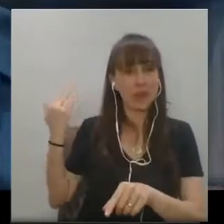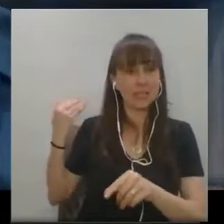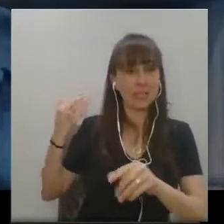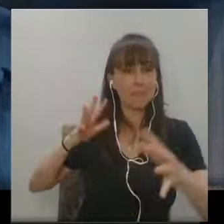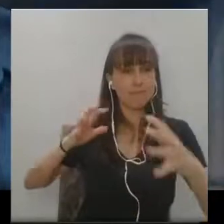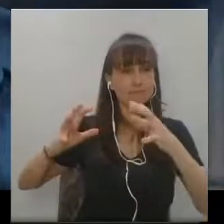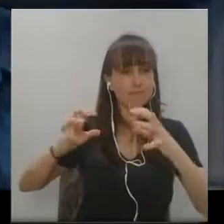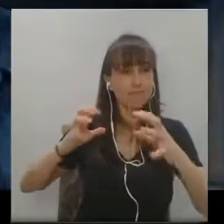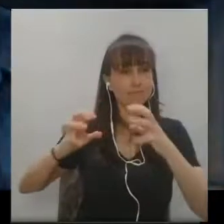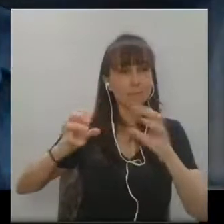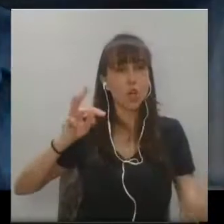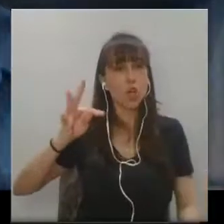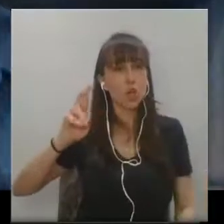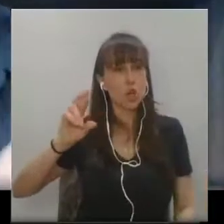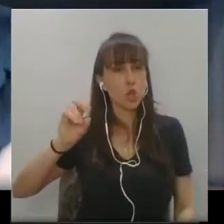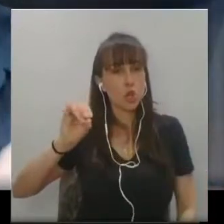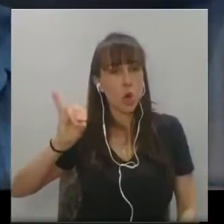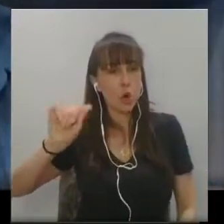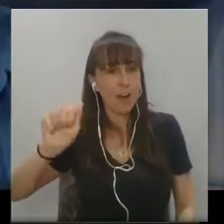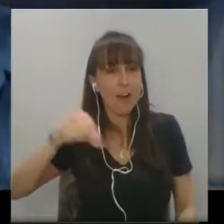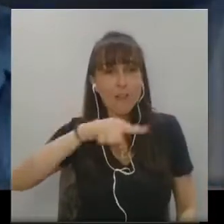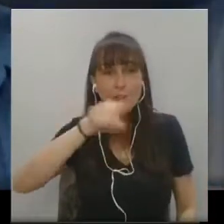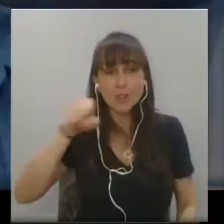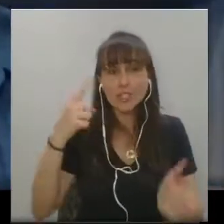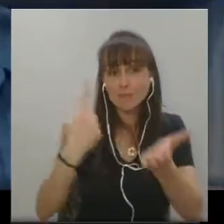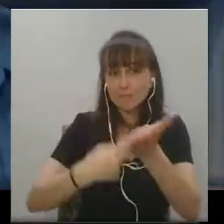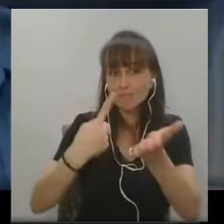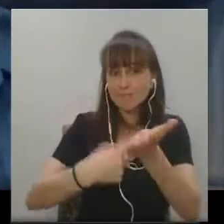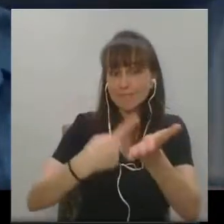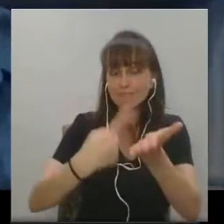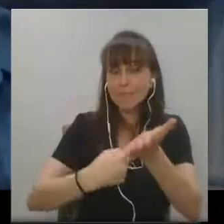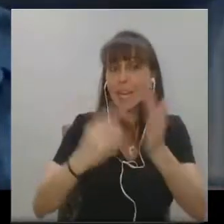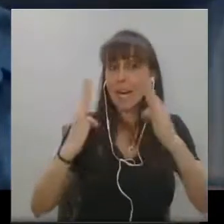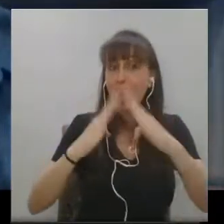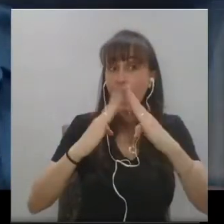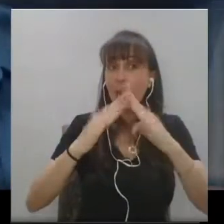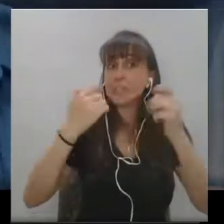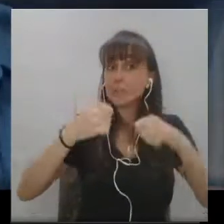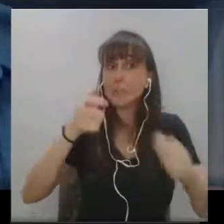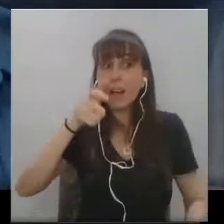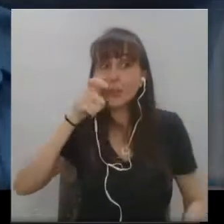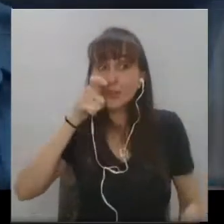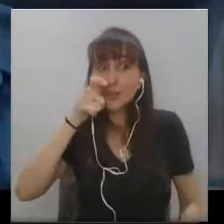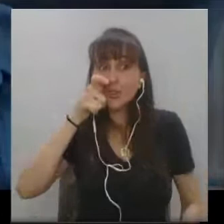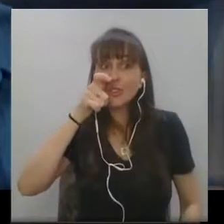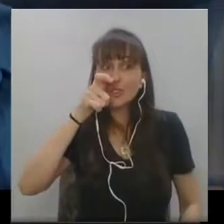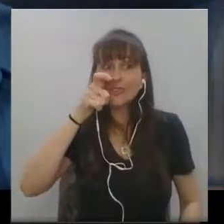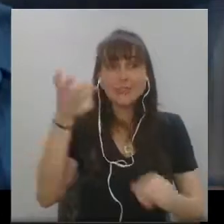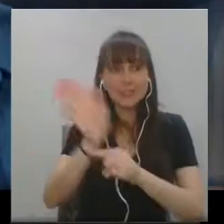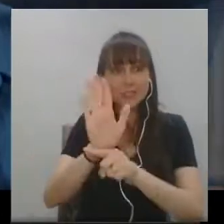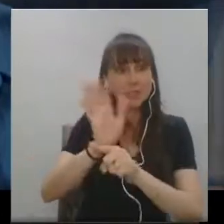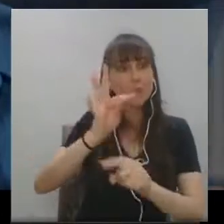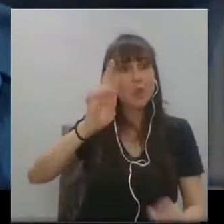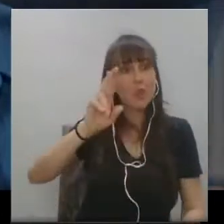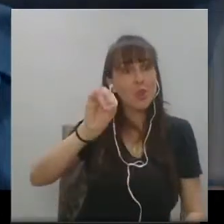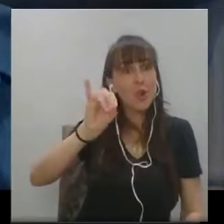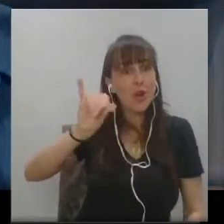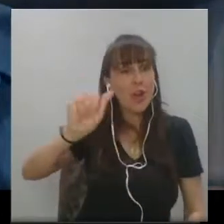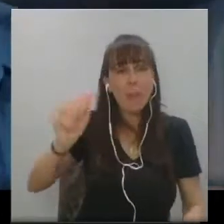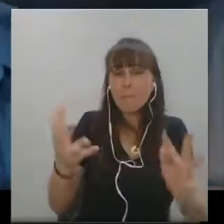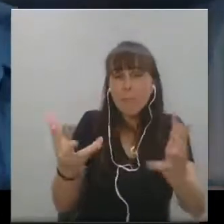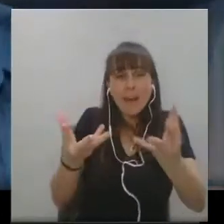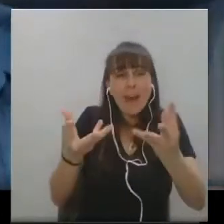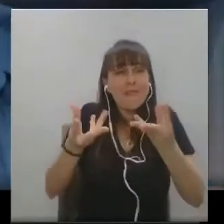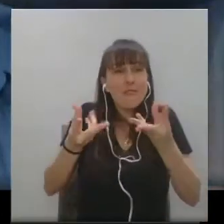ideal, dever de casa aí para todo mundo, assistir o filme lá de Troia. Então, dever de casa maravilhoso, né, assistir